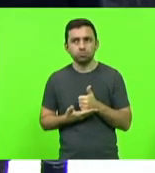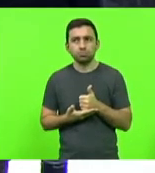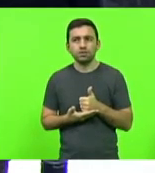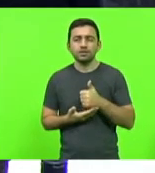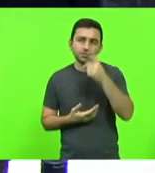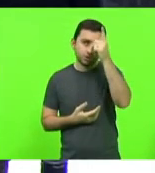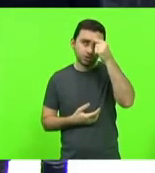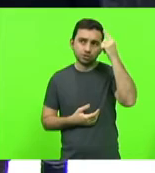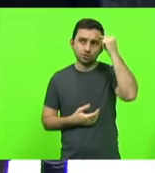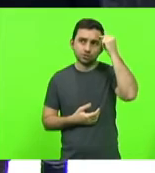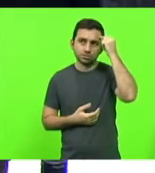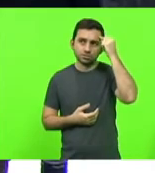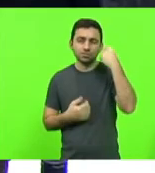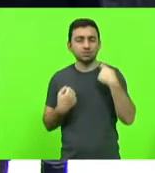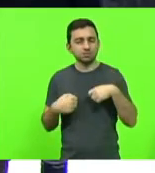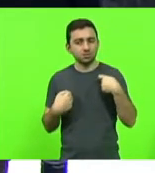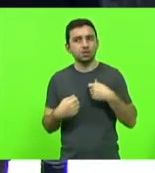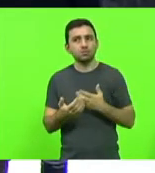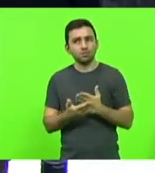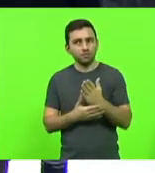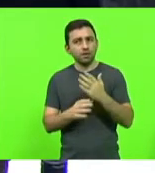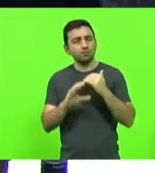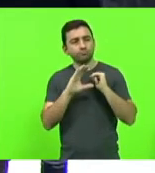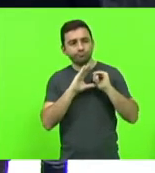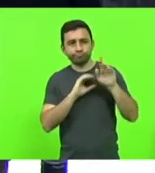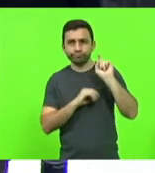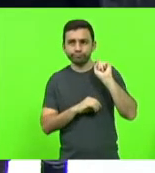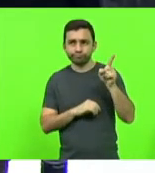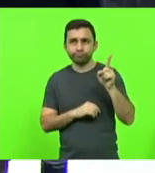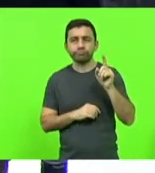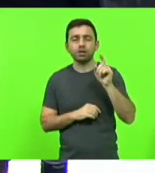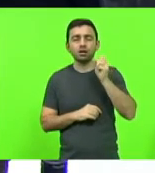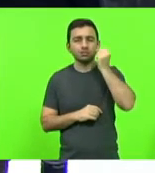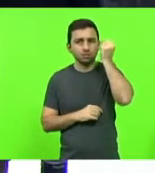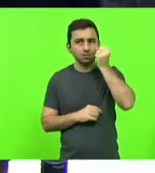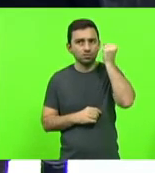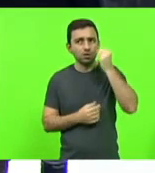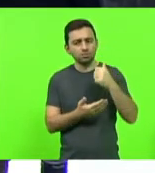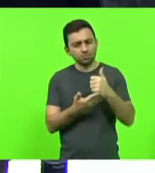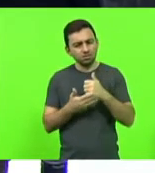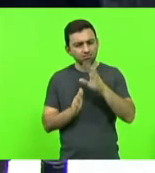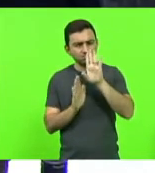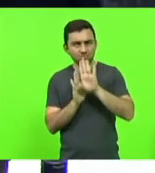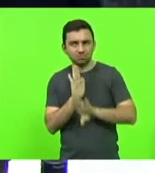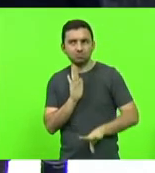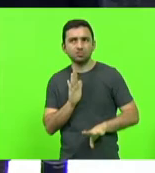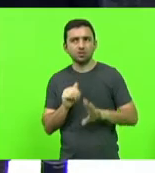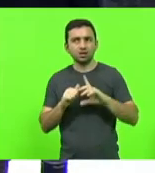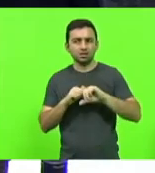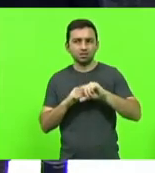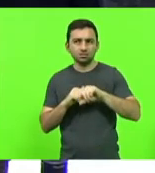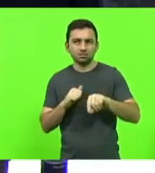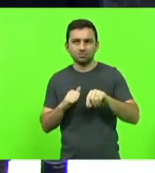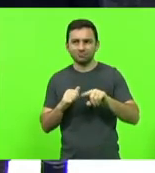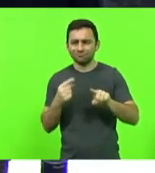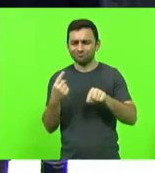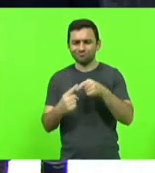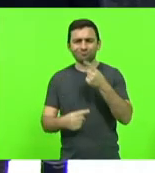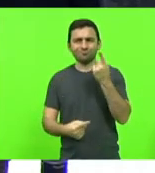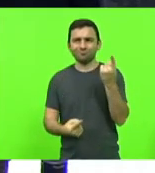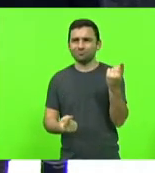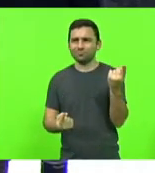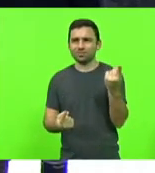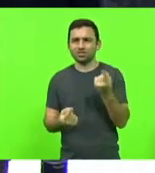Dirce, para que possamos aprovar e encaminhar ao senador, para que ele nos ajude a retirar esse artigo enfadonho, esse